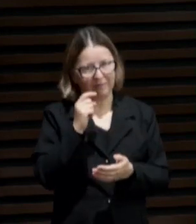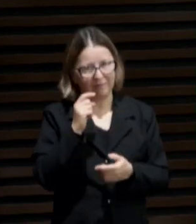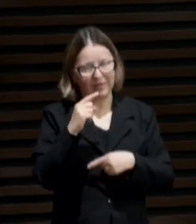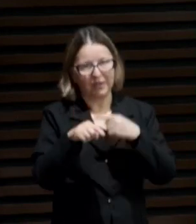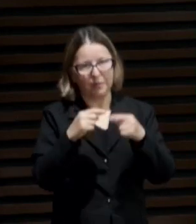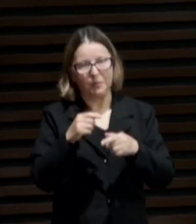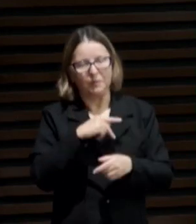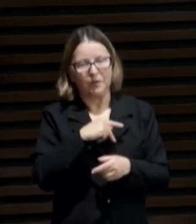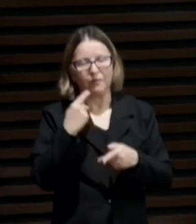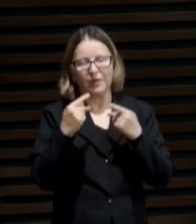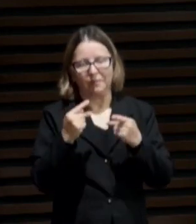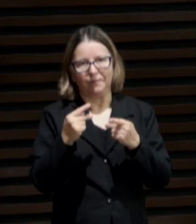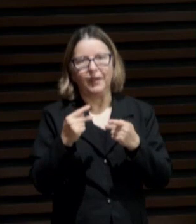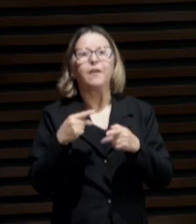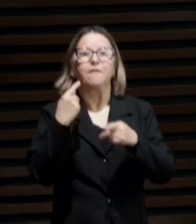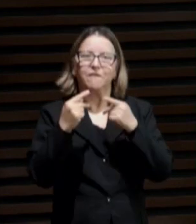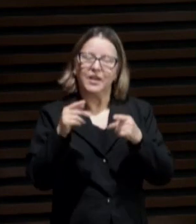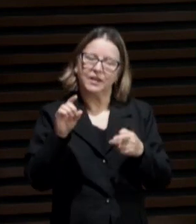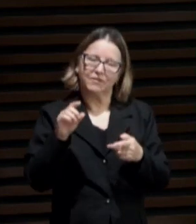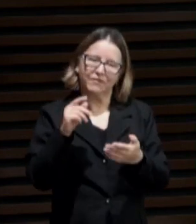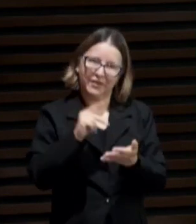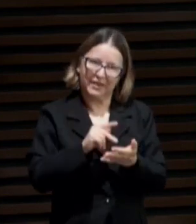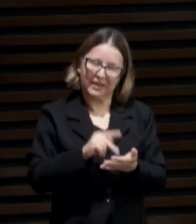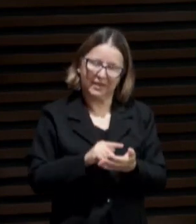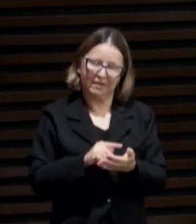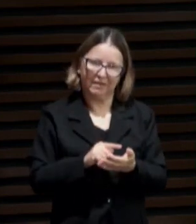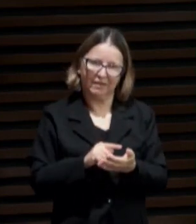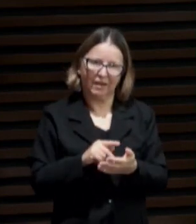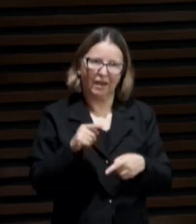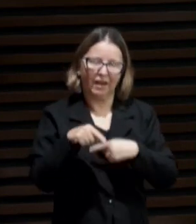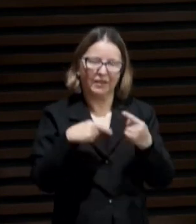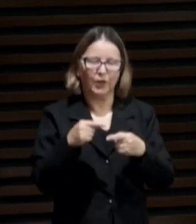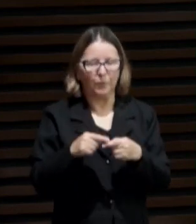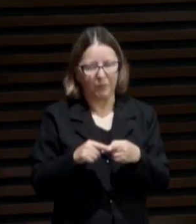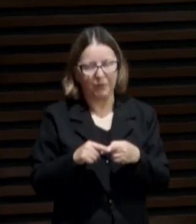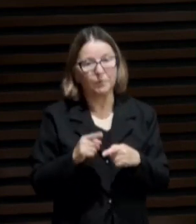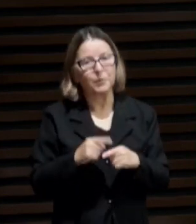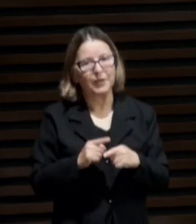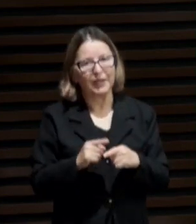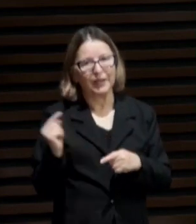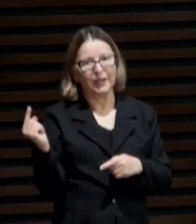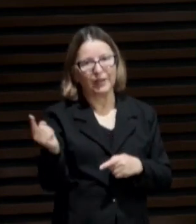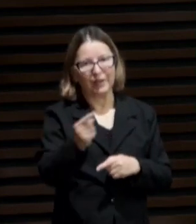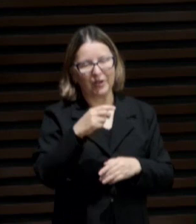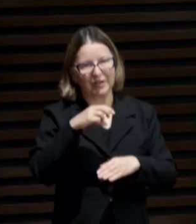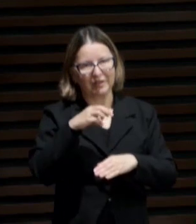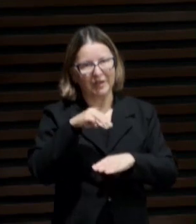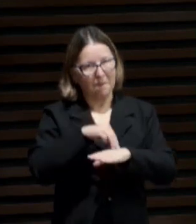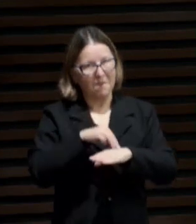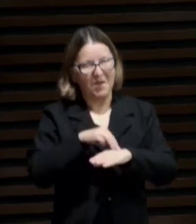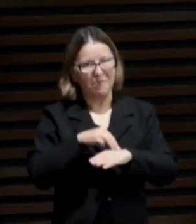positivamente, falai a verdade. E por fim, ele dá um motivo para agirmos assim. Porque somos membros